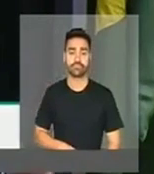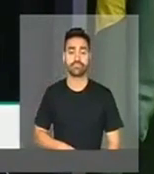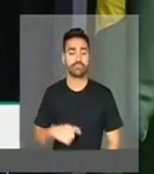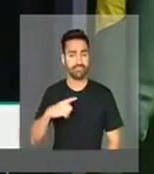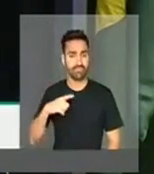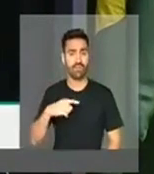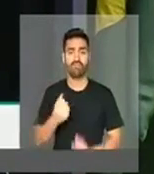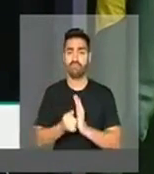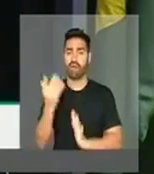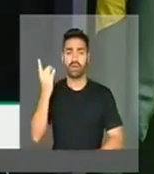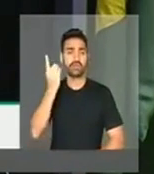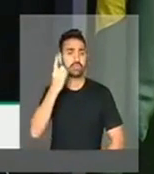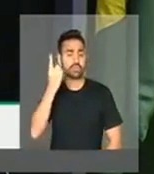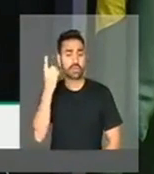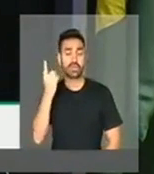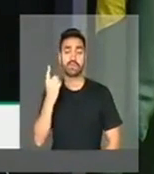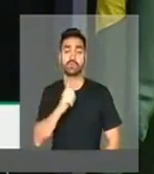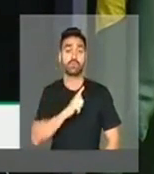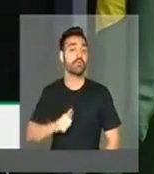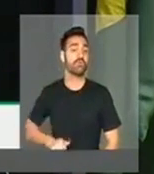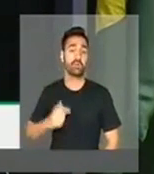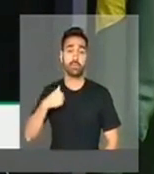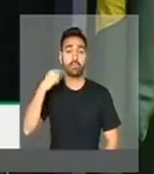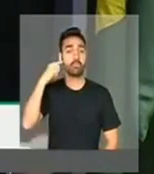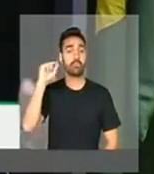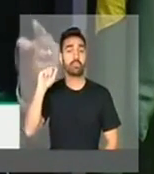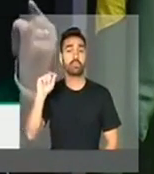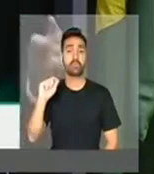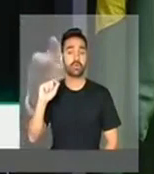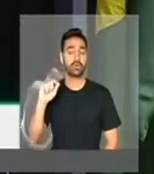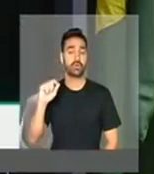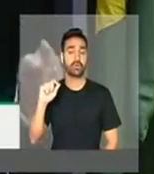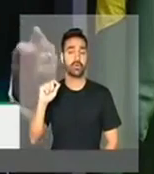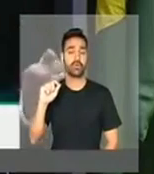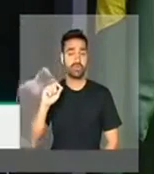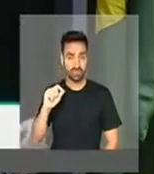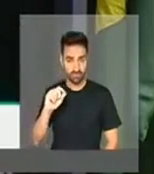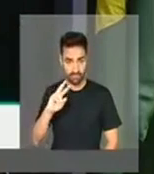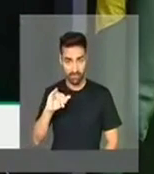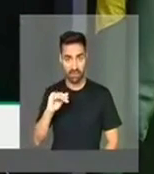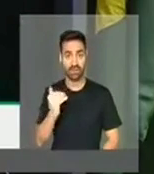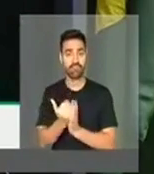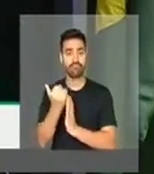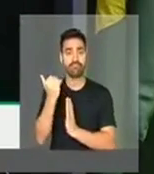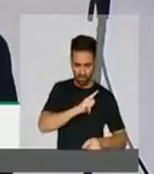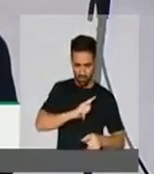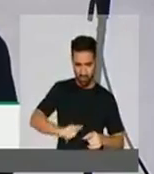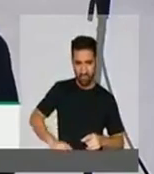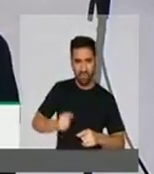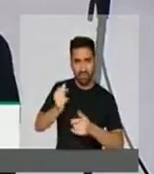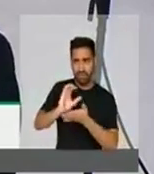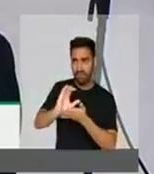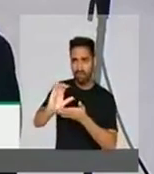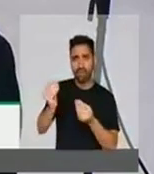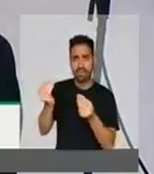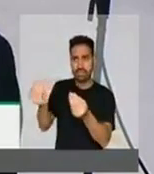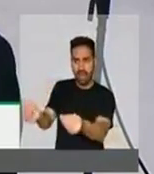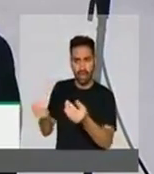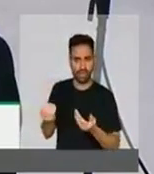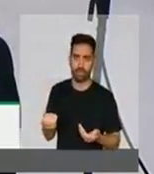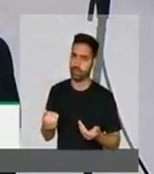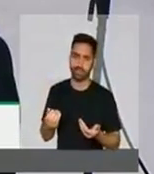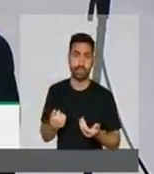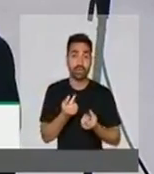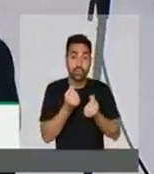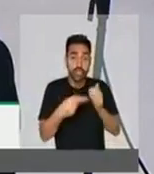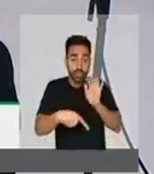de parlamentares e o governo trabalhando com a hipótese de levar para mais de 3 bi dinheiro para se gastar em campanha. Mas nada de nós tirarmos